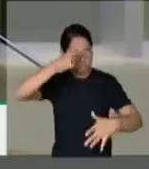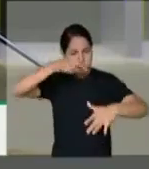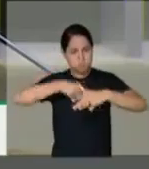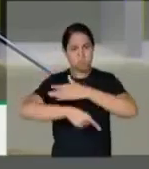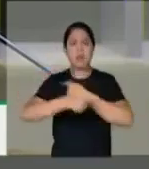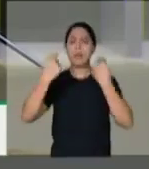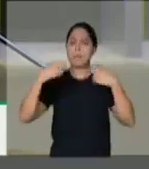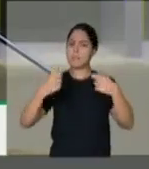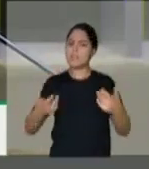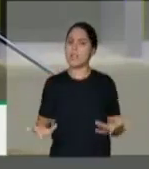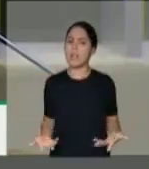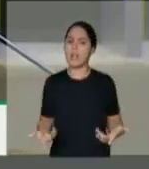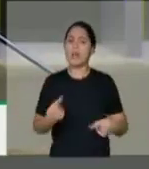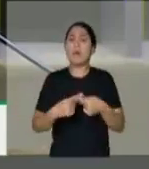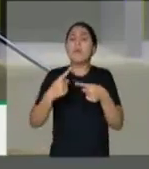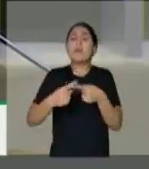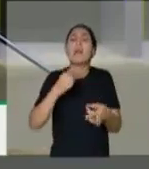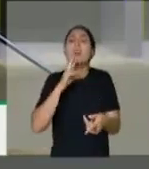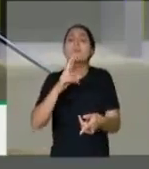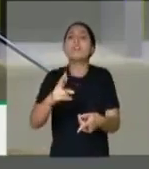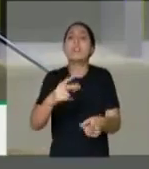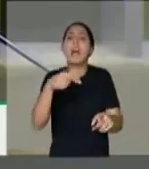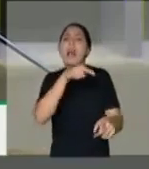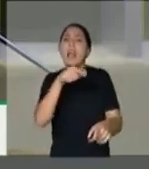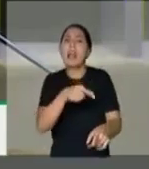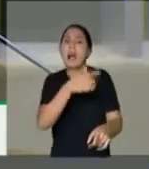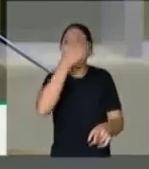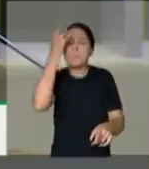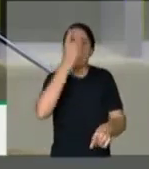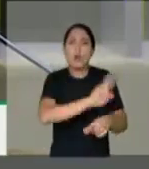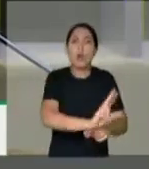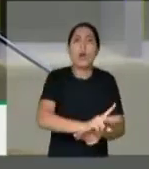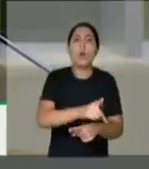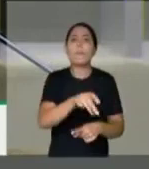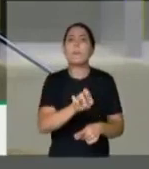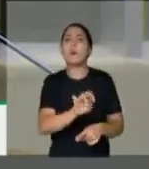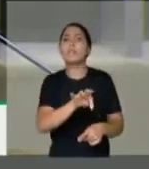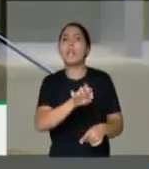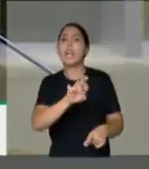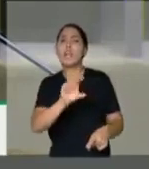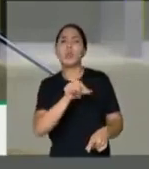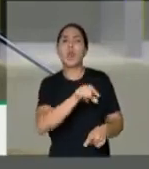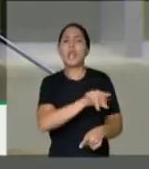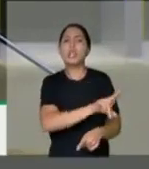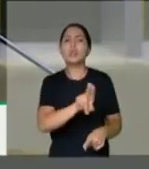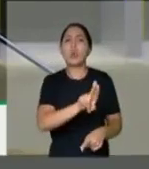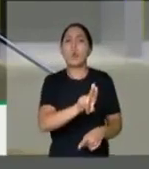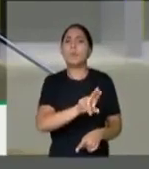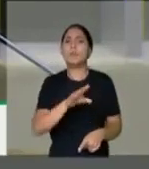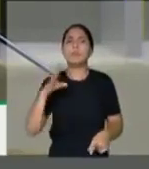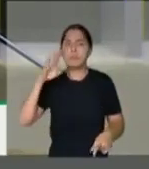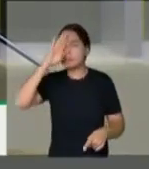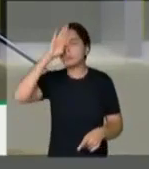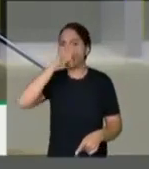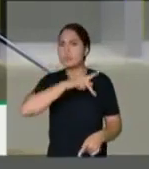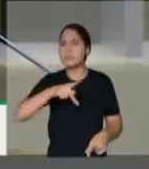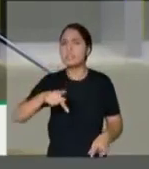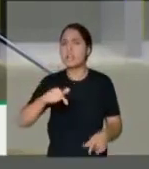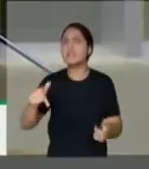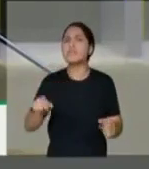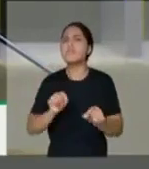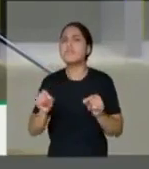aprofundar. E é preciso responder por que um porteiro do Rio de Janeiro envolveria o nome do presidente da República